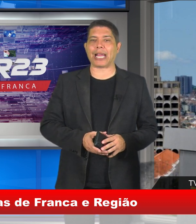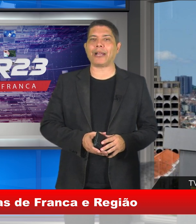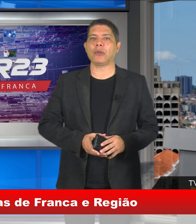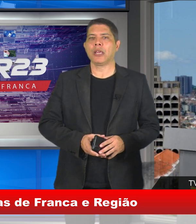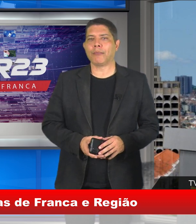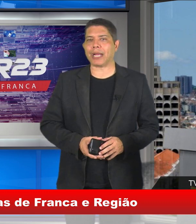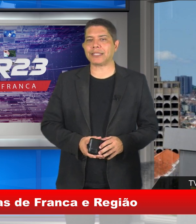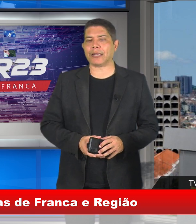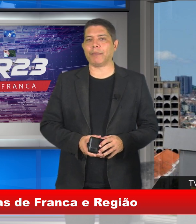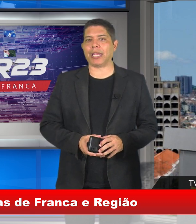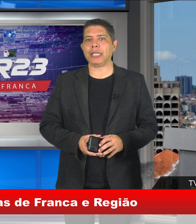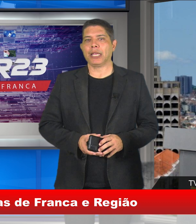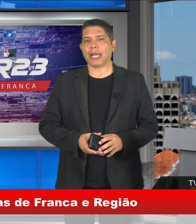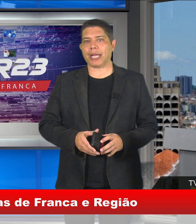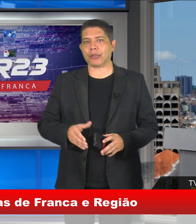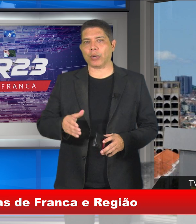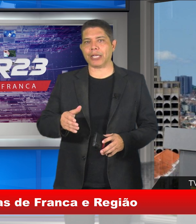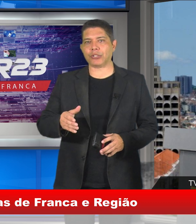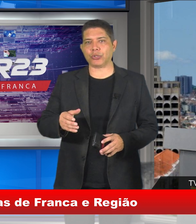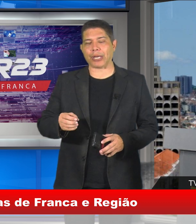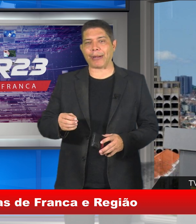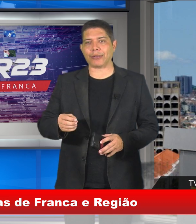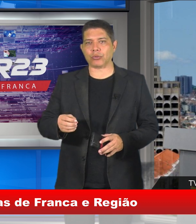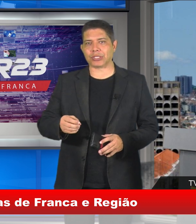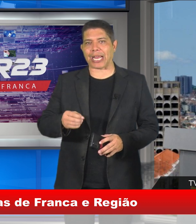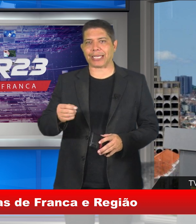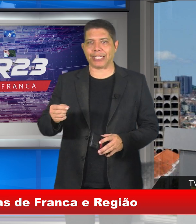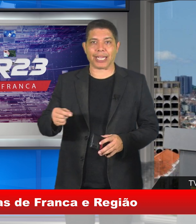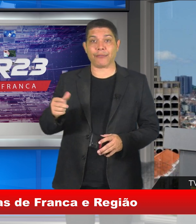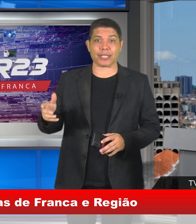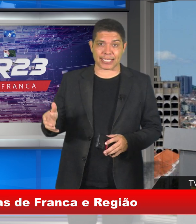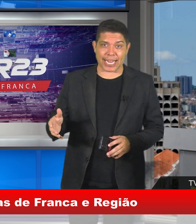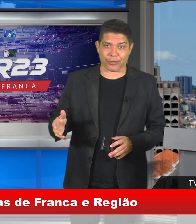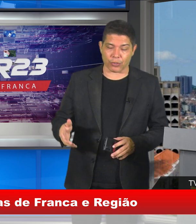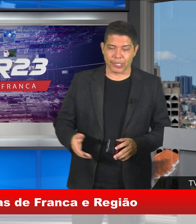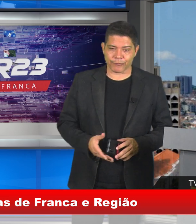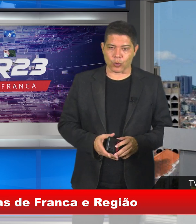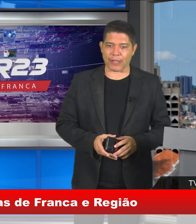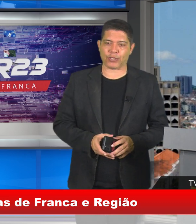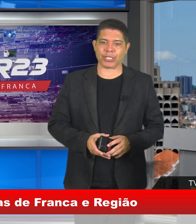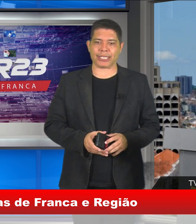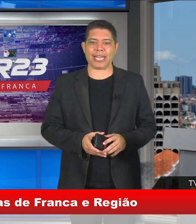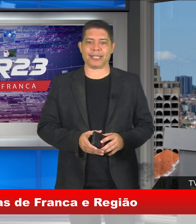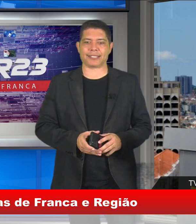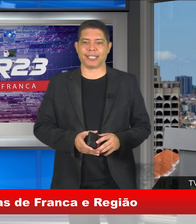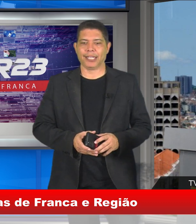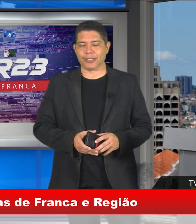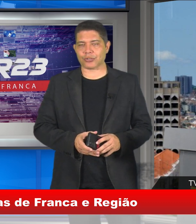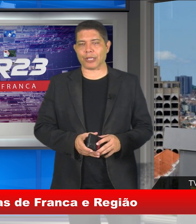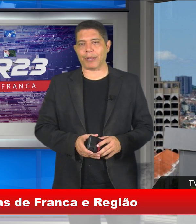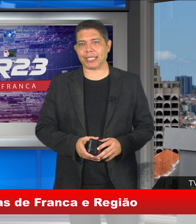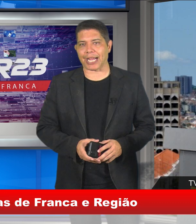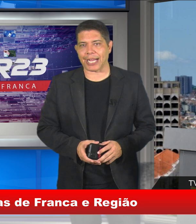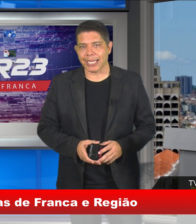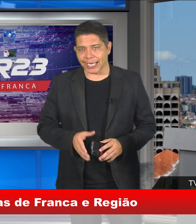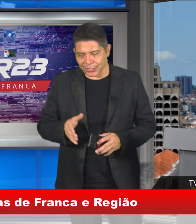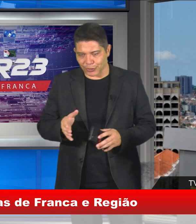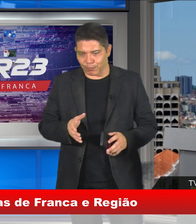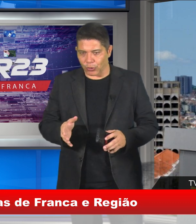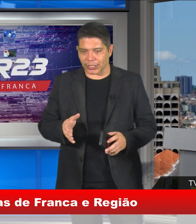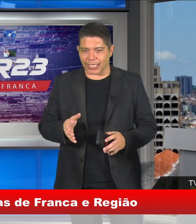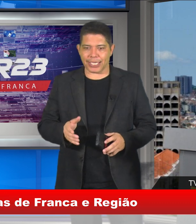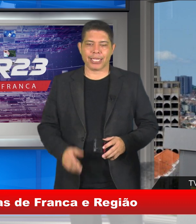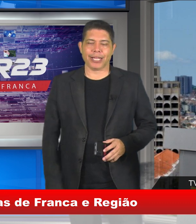13º salário, mas também durante o chamado saque aniversário do FGTS. Isso também está